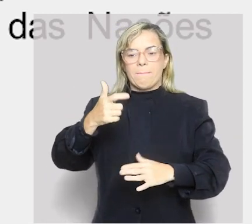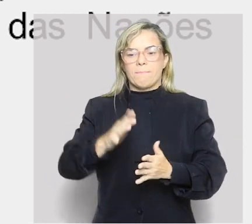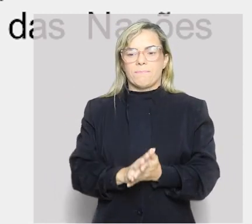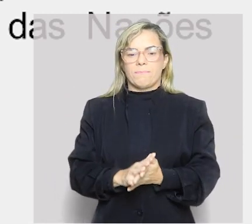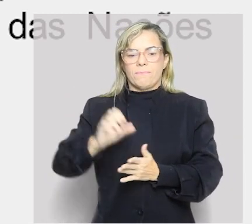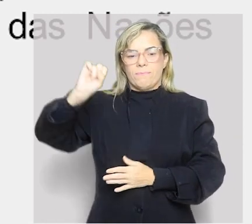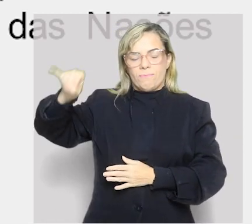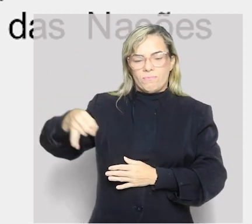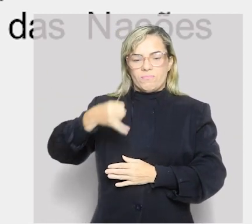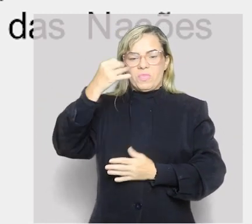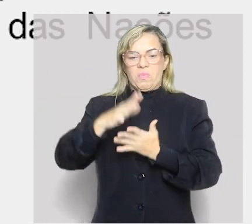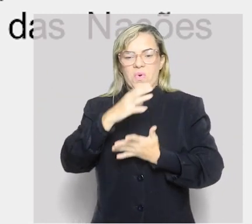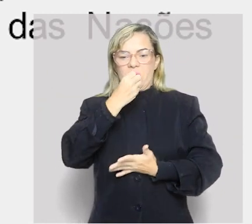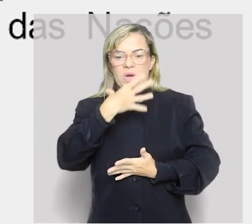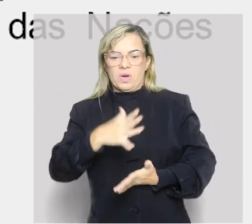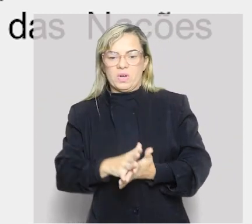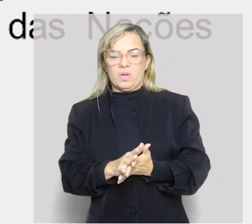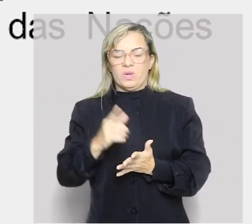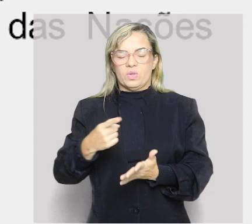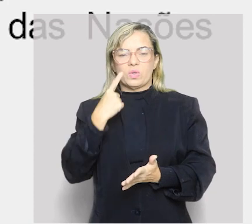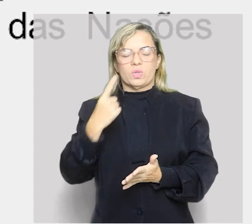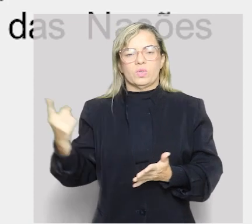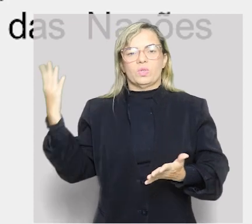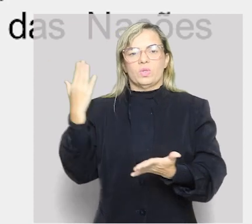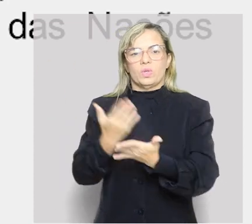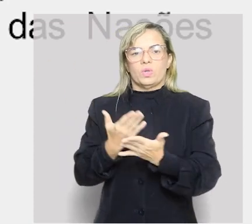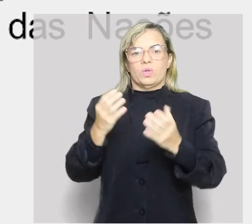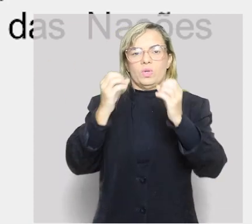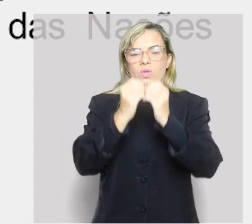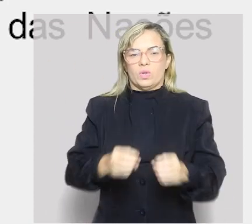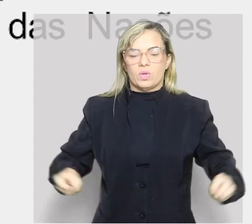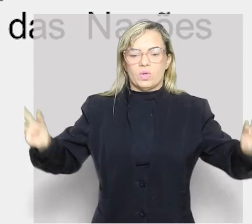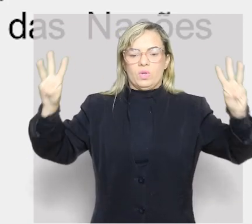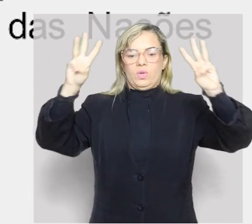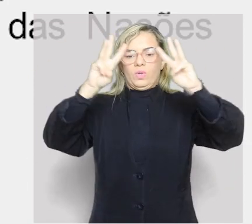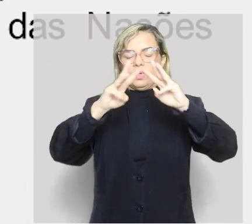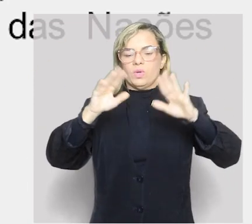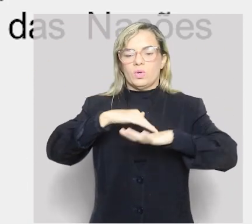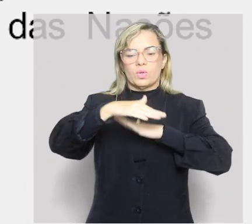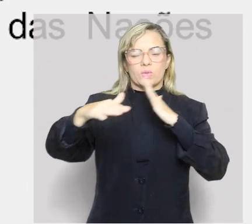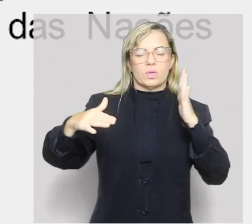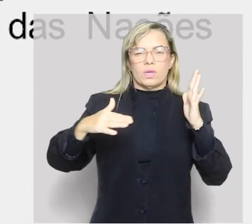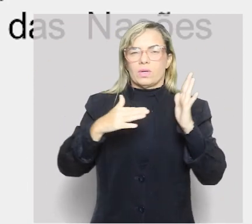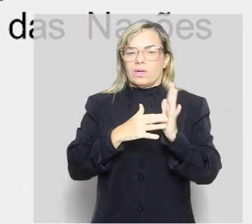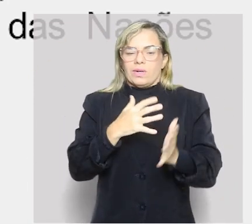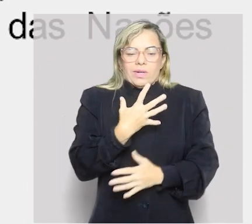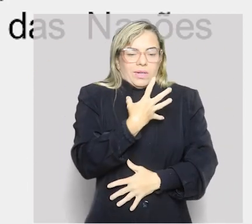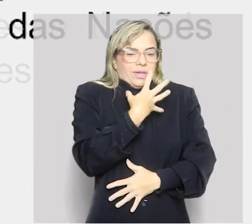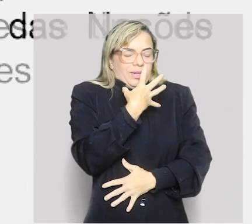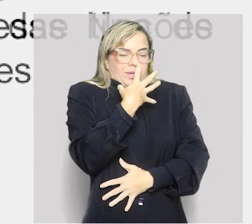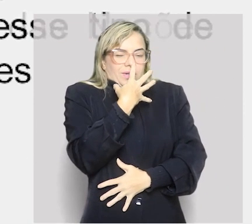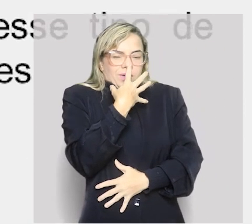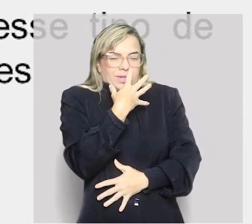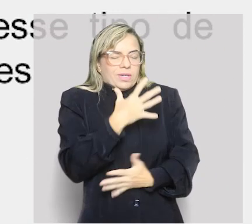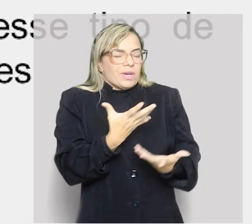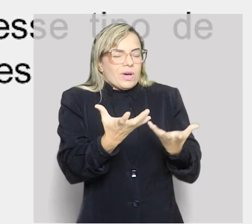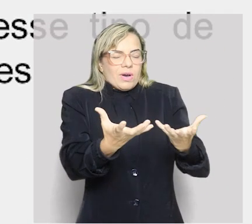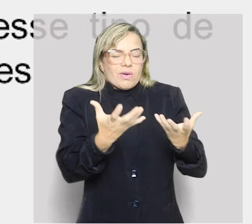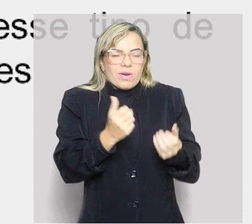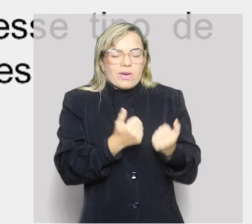benefícios, segundo estudo da Organização das Nações Unidas. Tudo isso exerce um fascínio irresistível para os